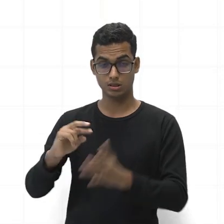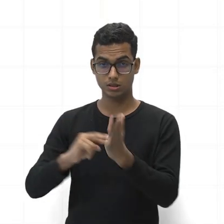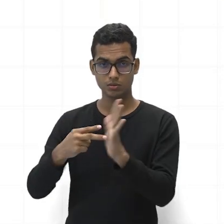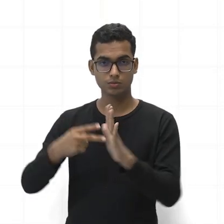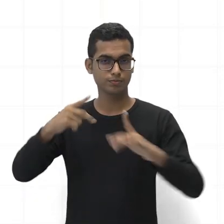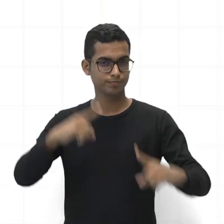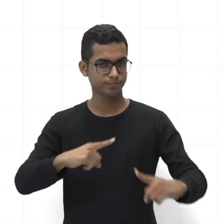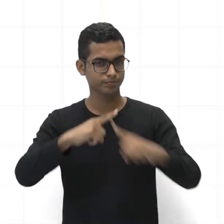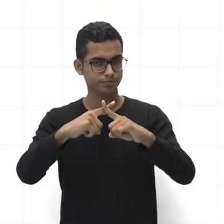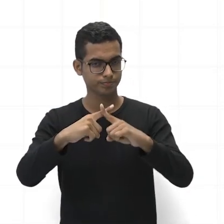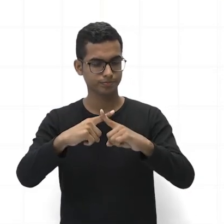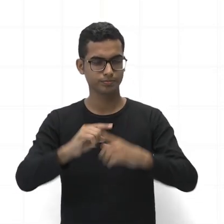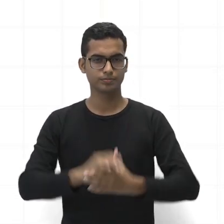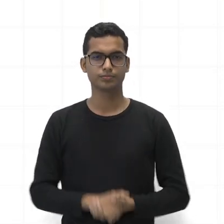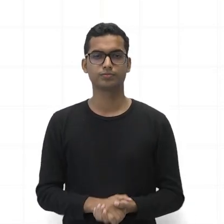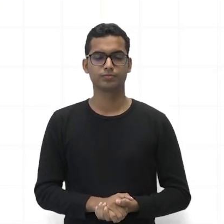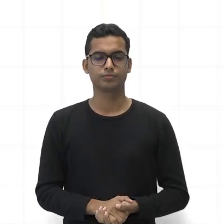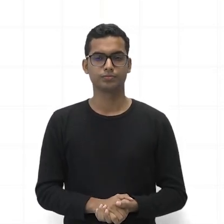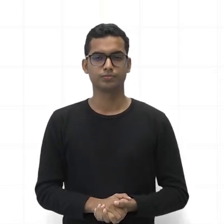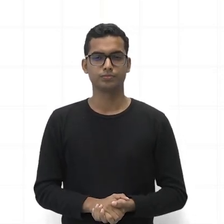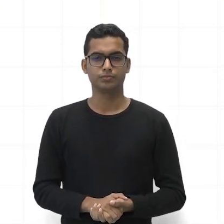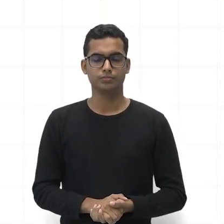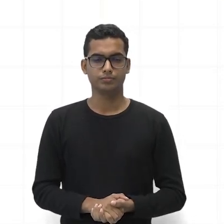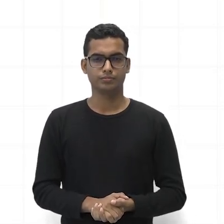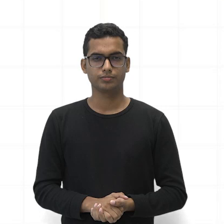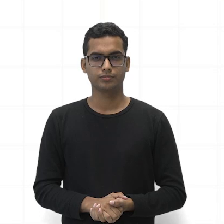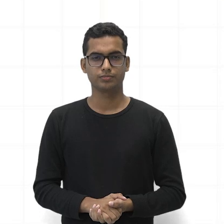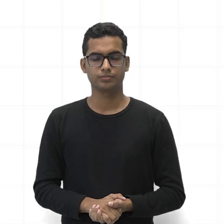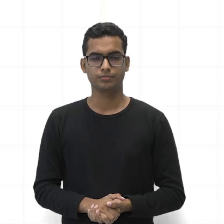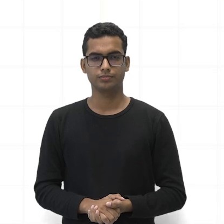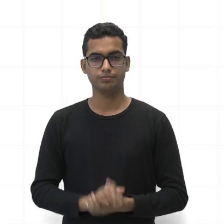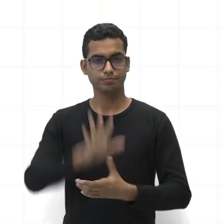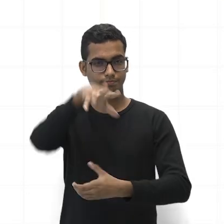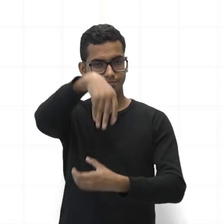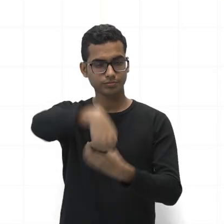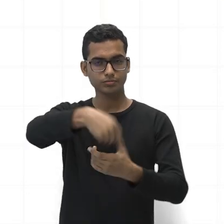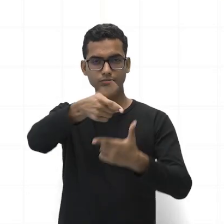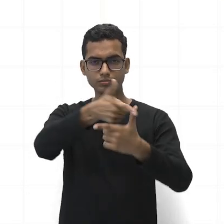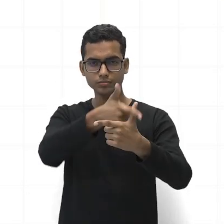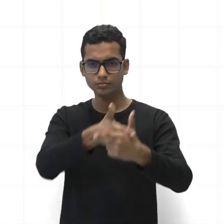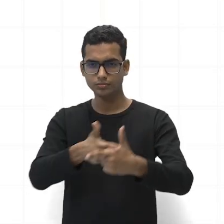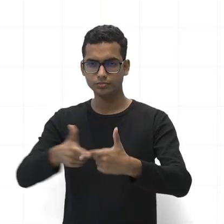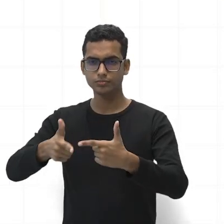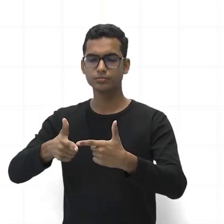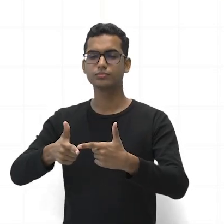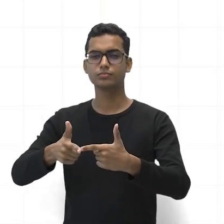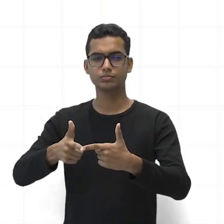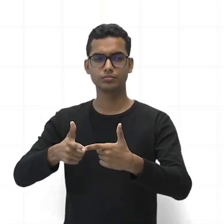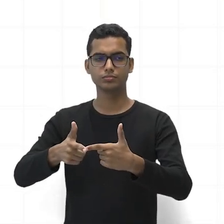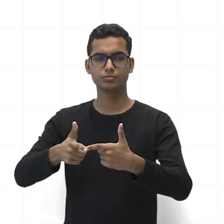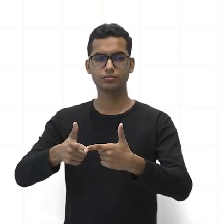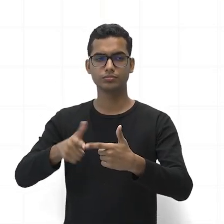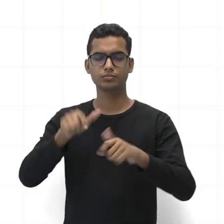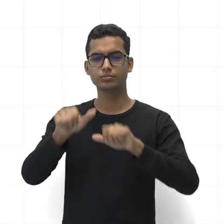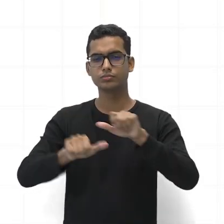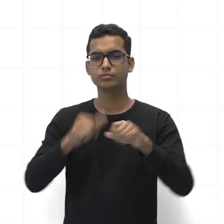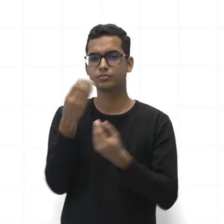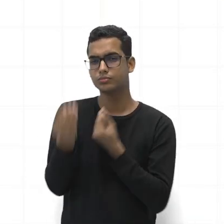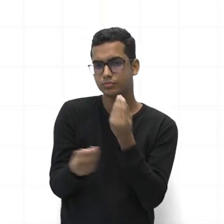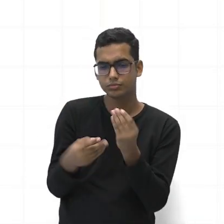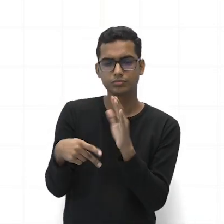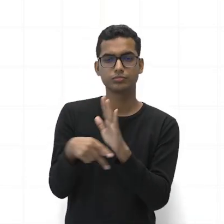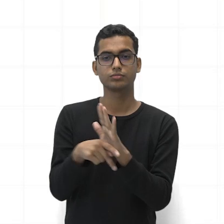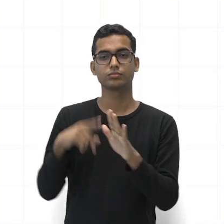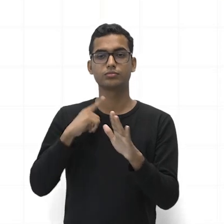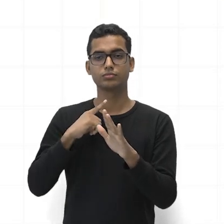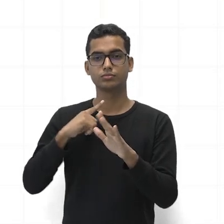legal? Então, olha só, uma divisão, você vai perceber que ela se transforma em um produto de duas